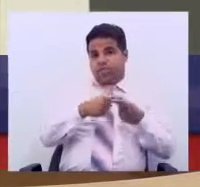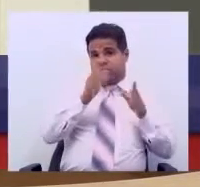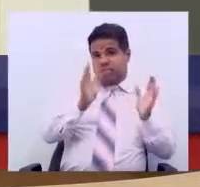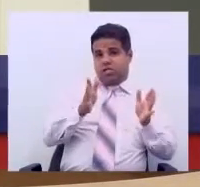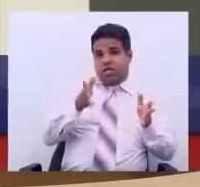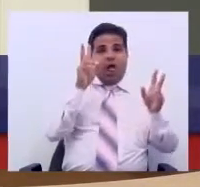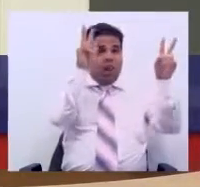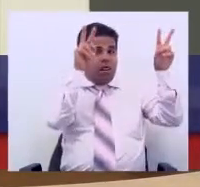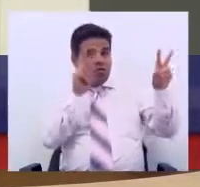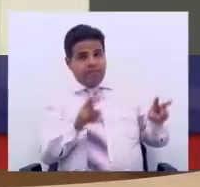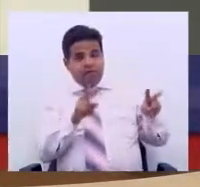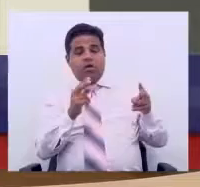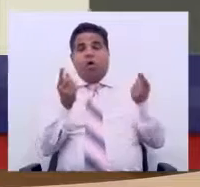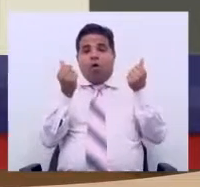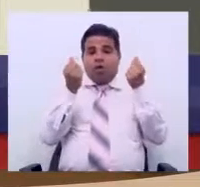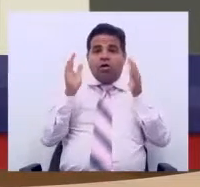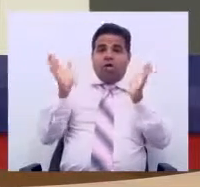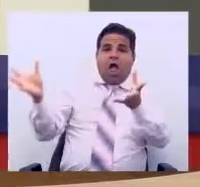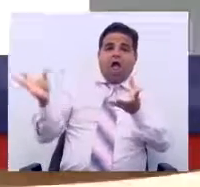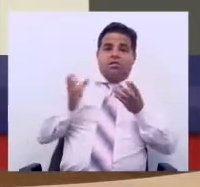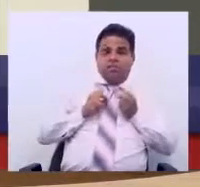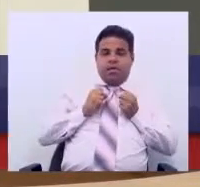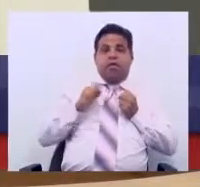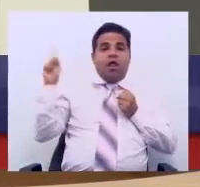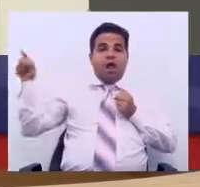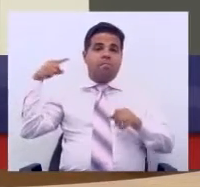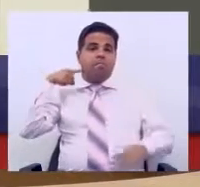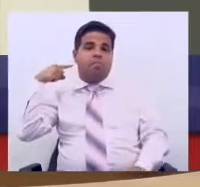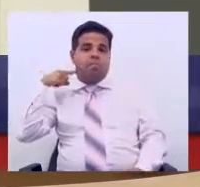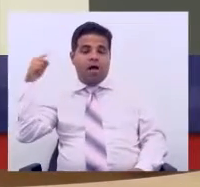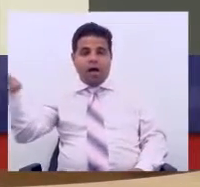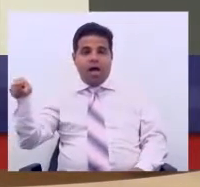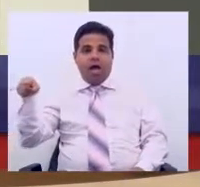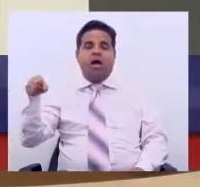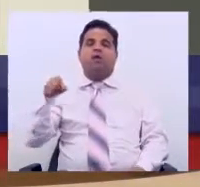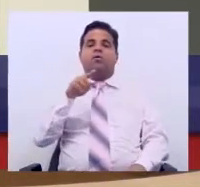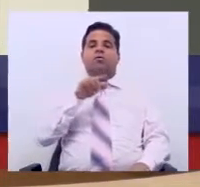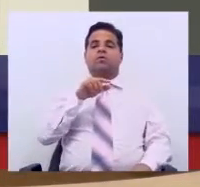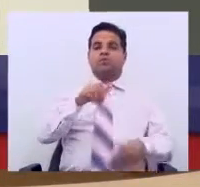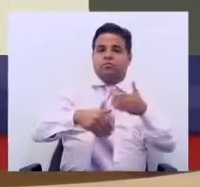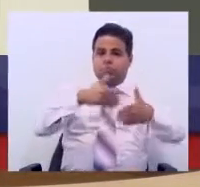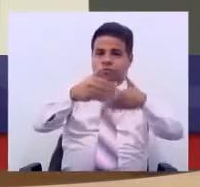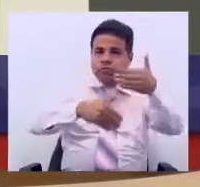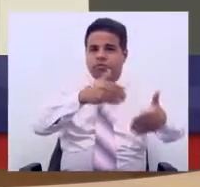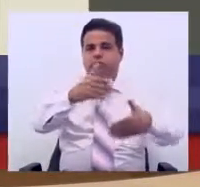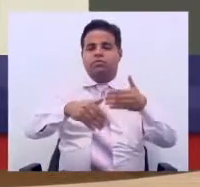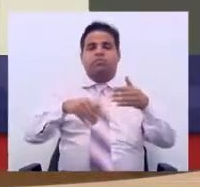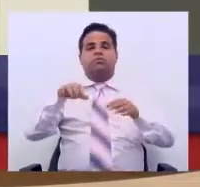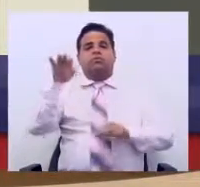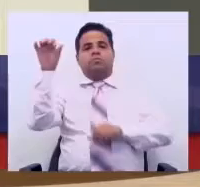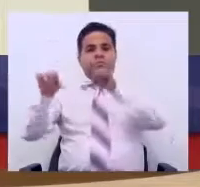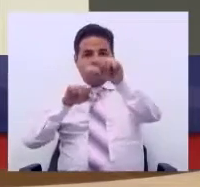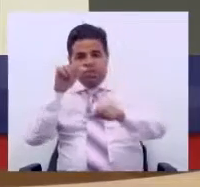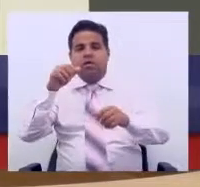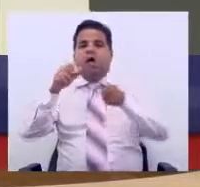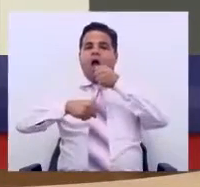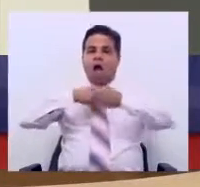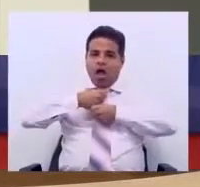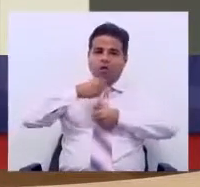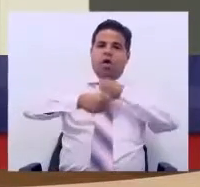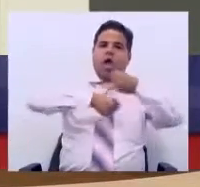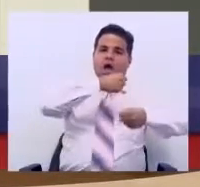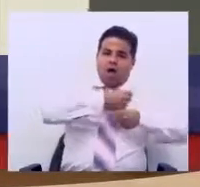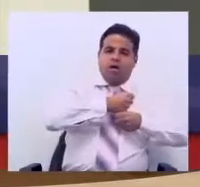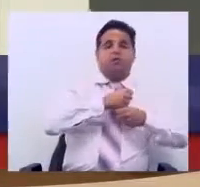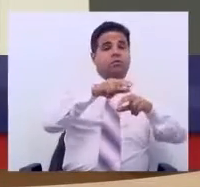vem, esse valor ele já vem recebendo desde maio, devido às correções anuais, ano a ano.